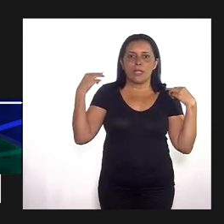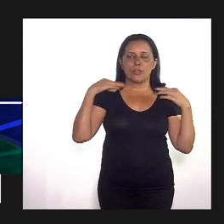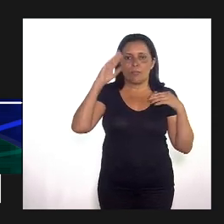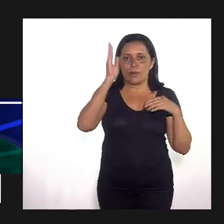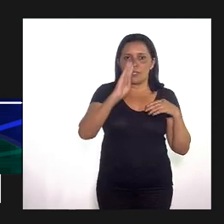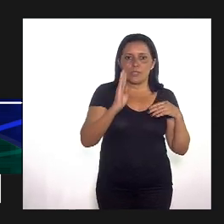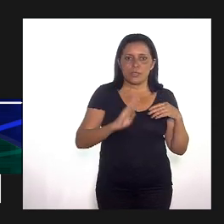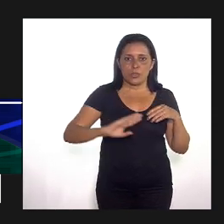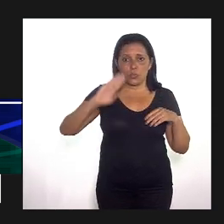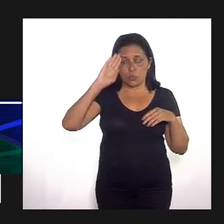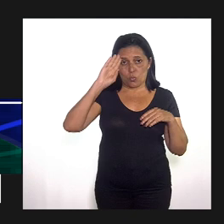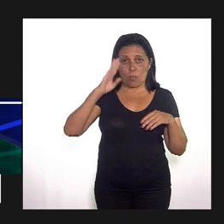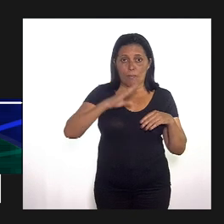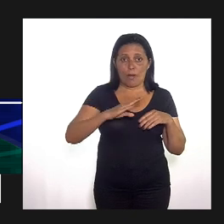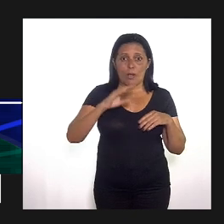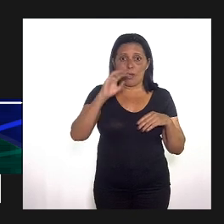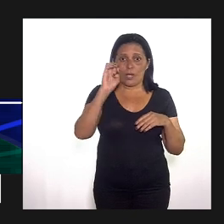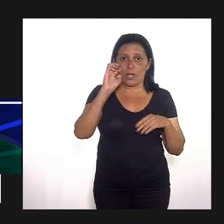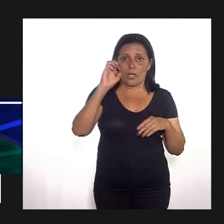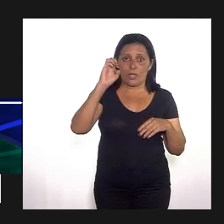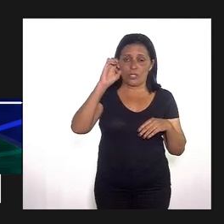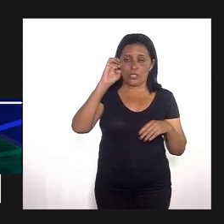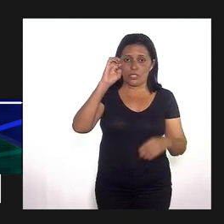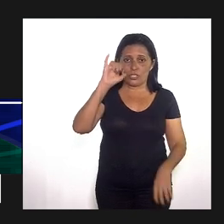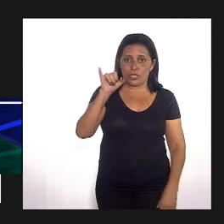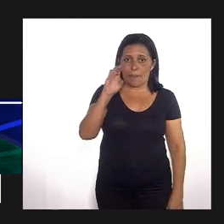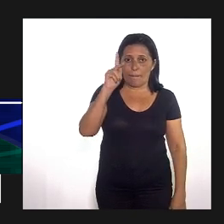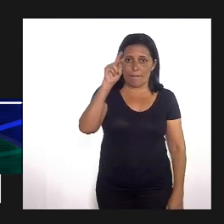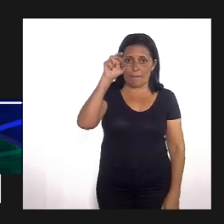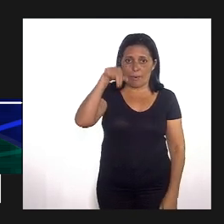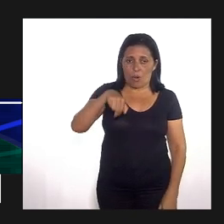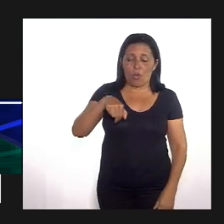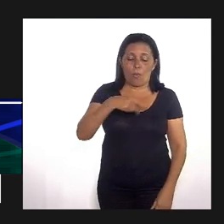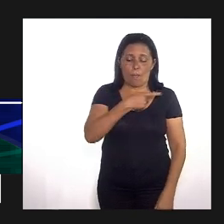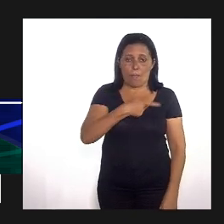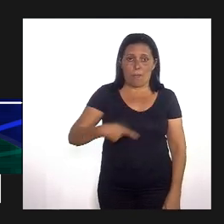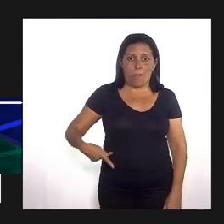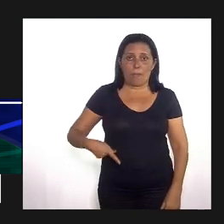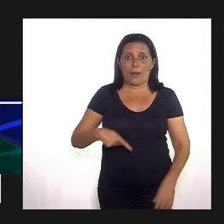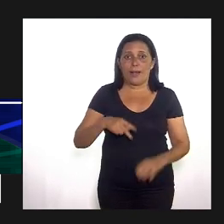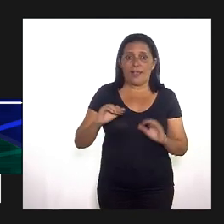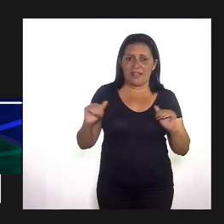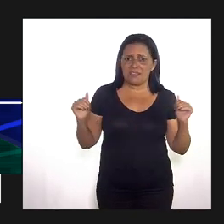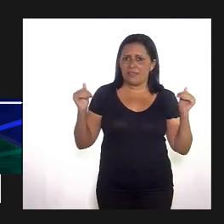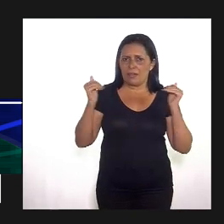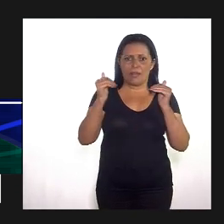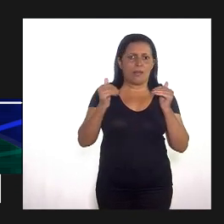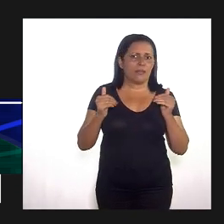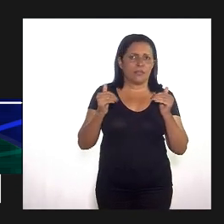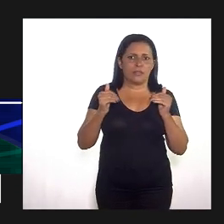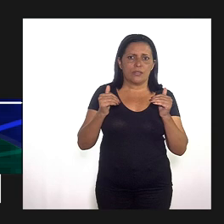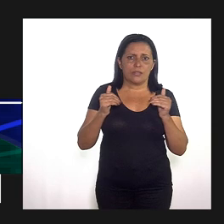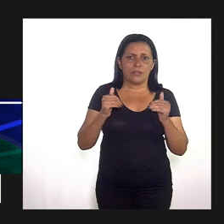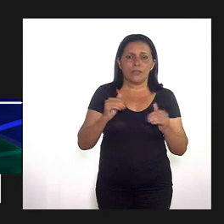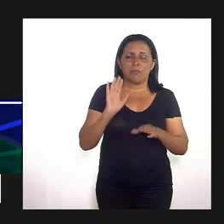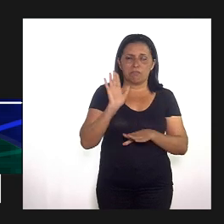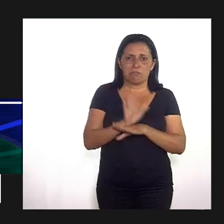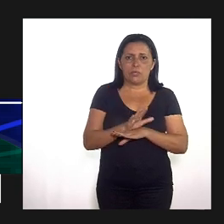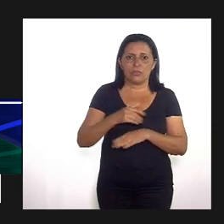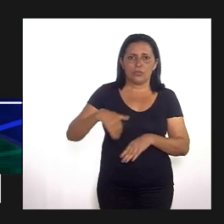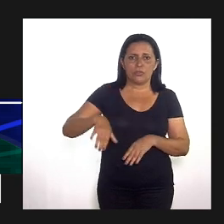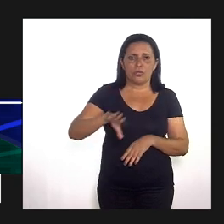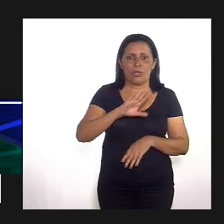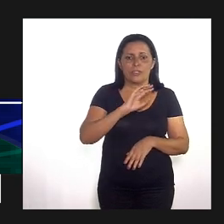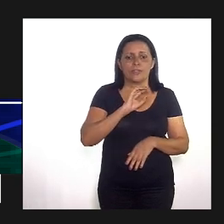da Engepron, que é uma empresa pública de excelência que nós temos aqui, sediado no nosso estado. Então, eram